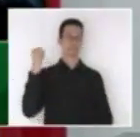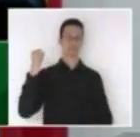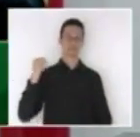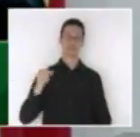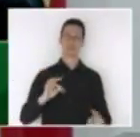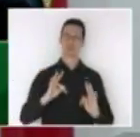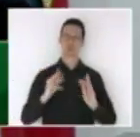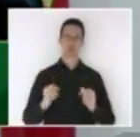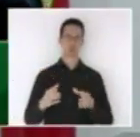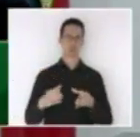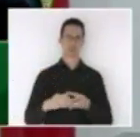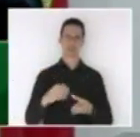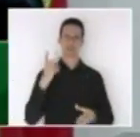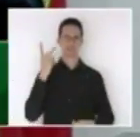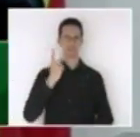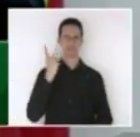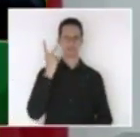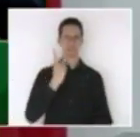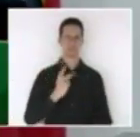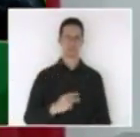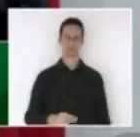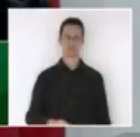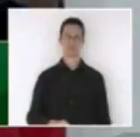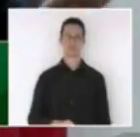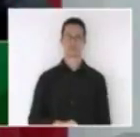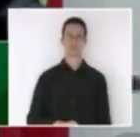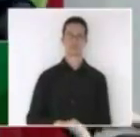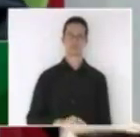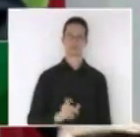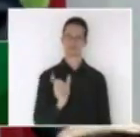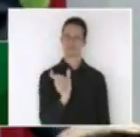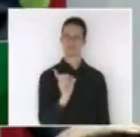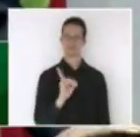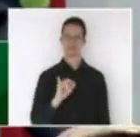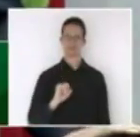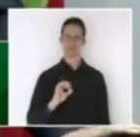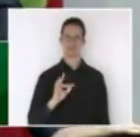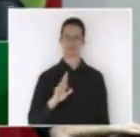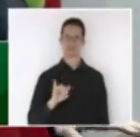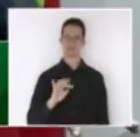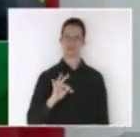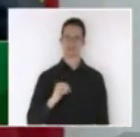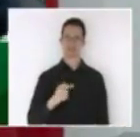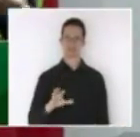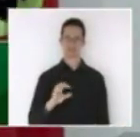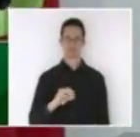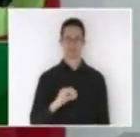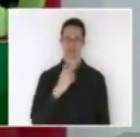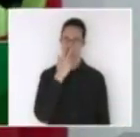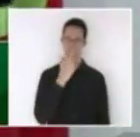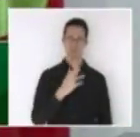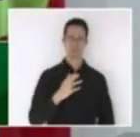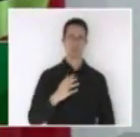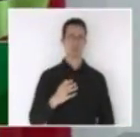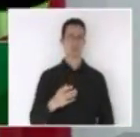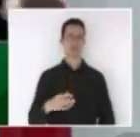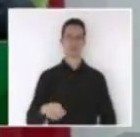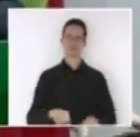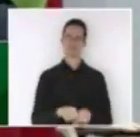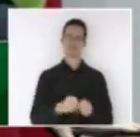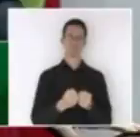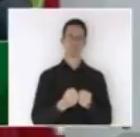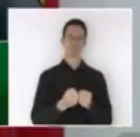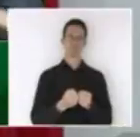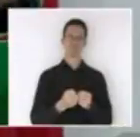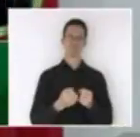partidos. Praticamente acabava com o partido e gerava uma grande